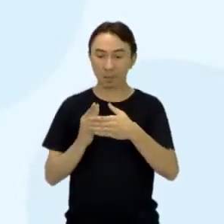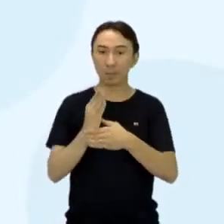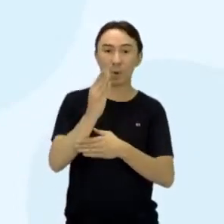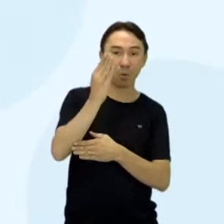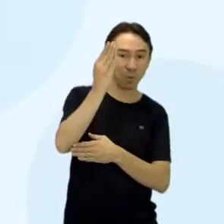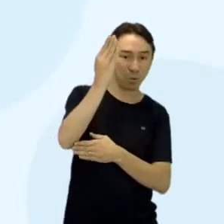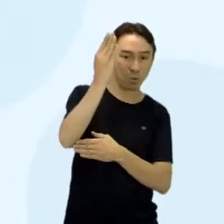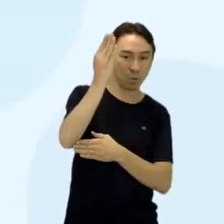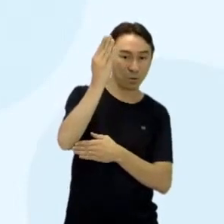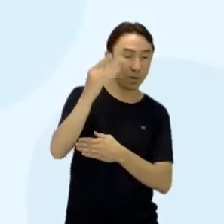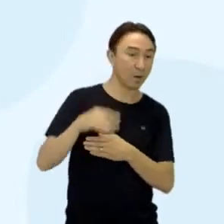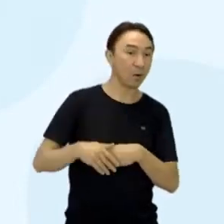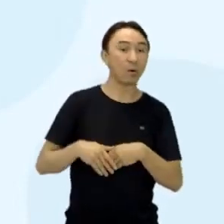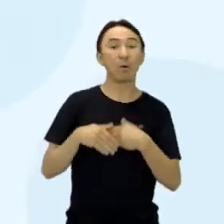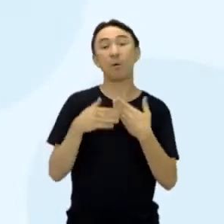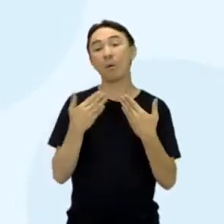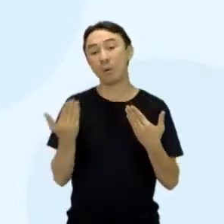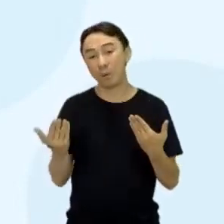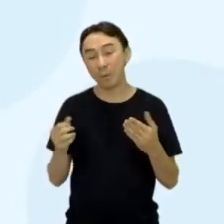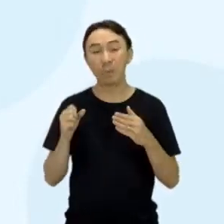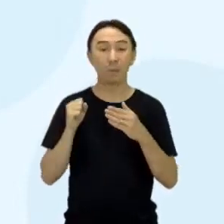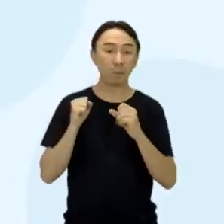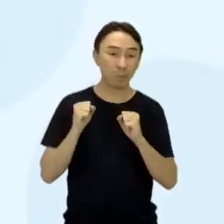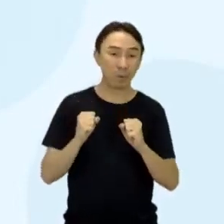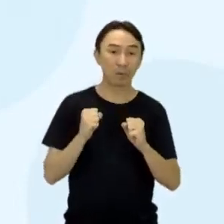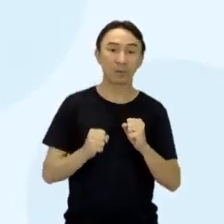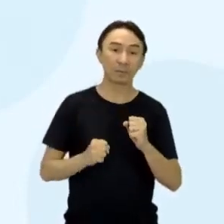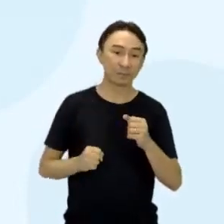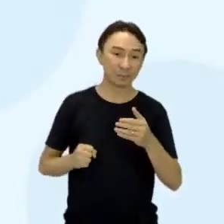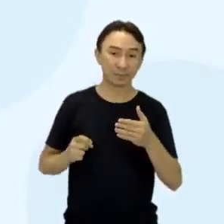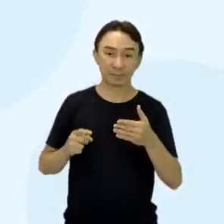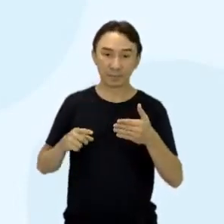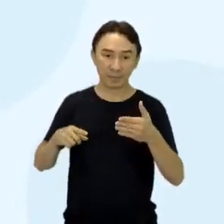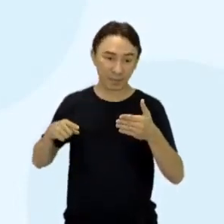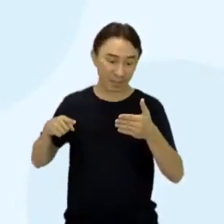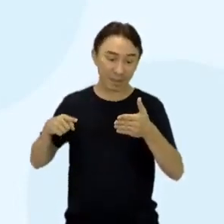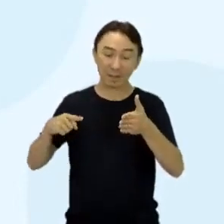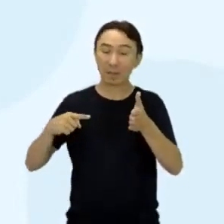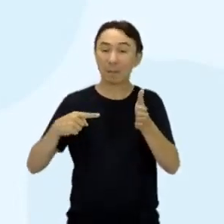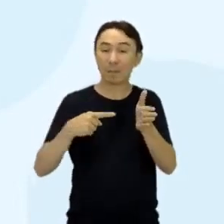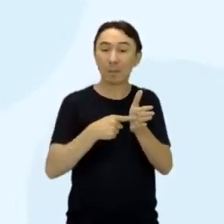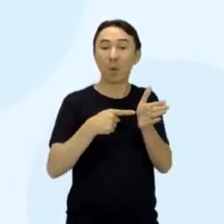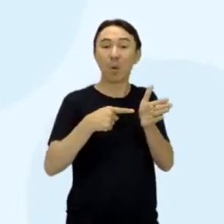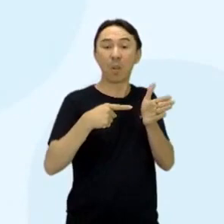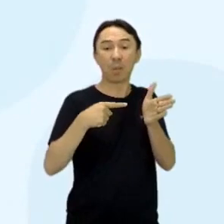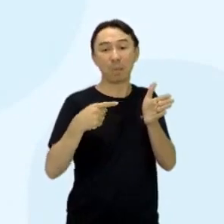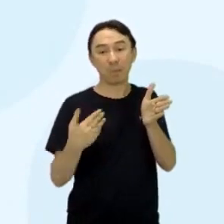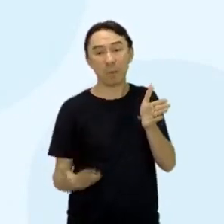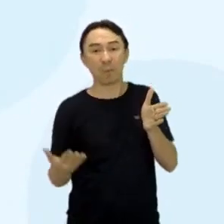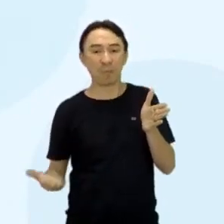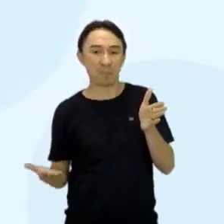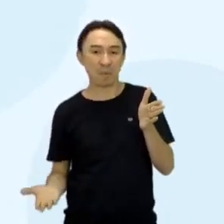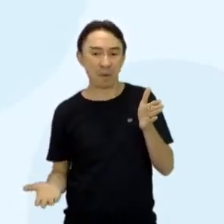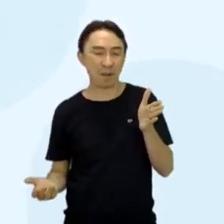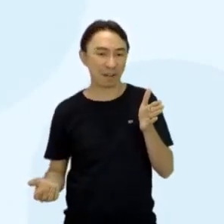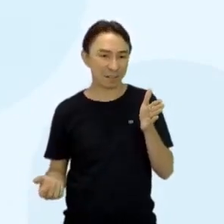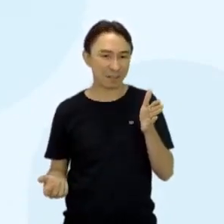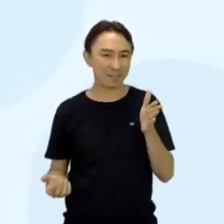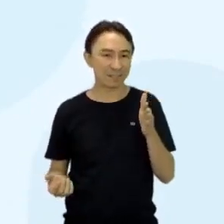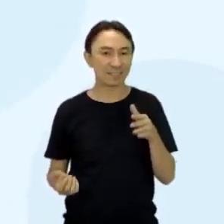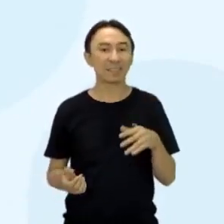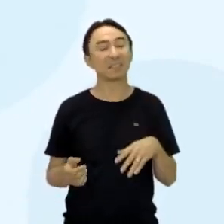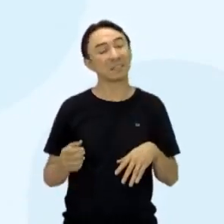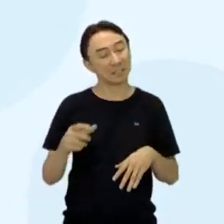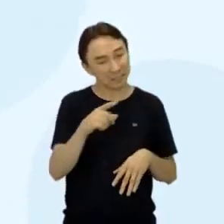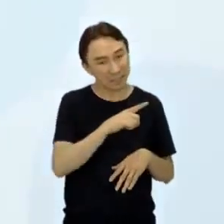ou então, pode ser uma outra hipótese também, ou na hora de passar pela lâmina de ouro, ela pode rebater e deixar marcas